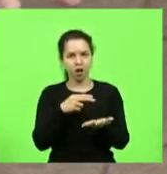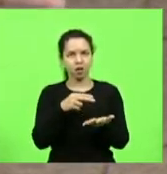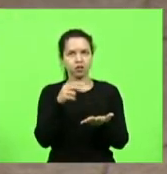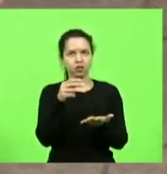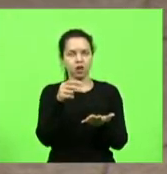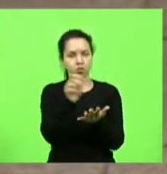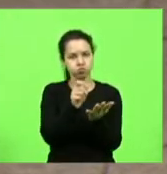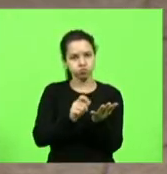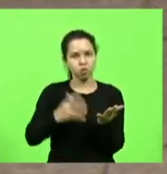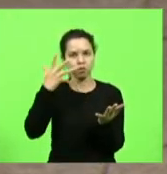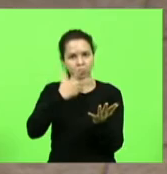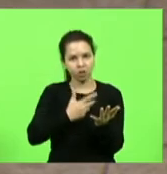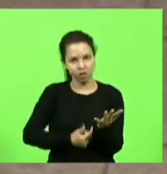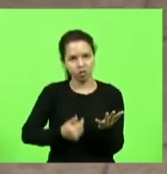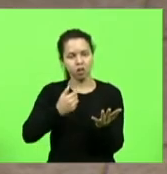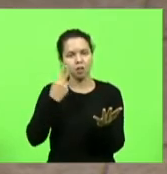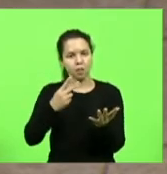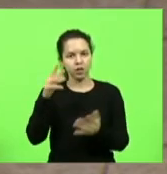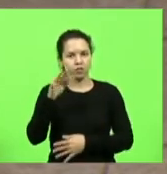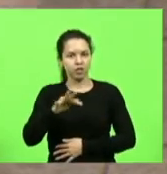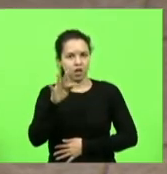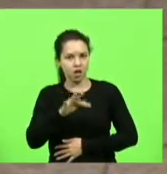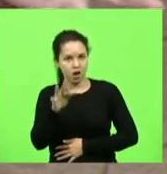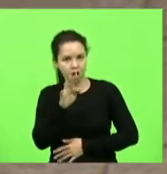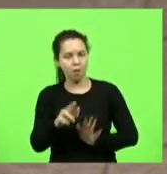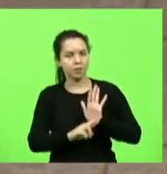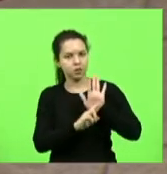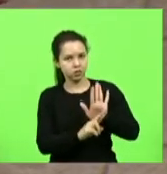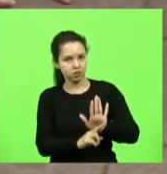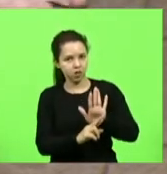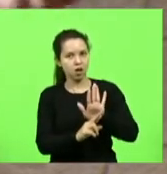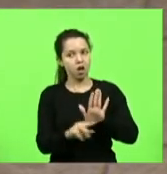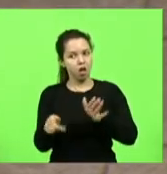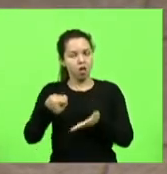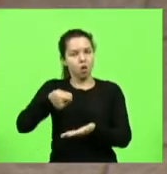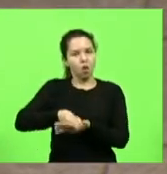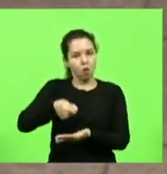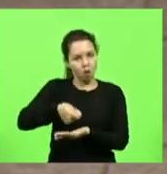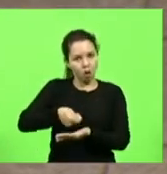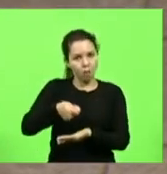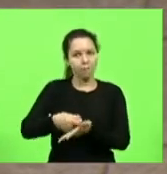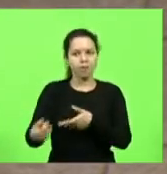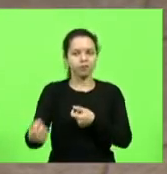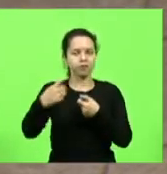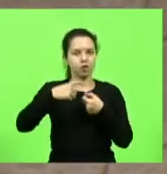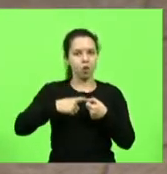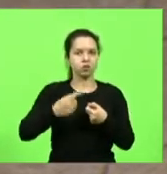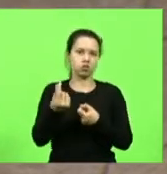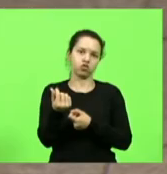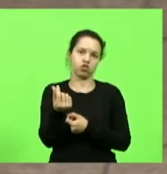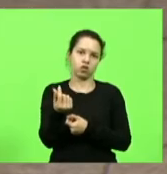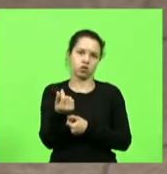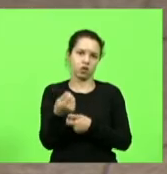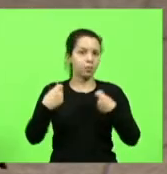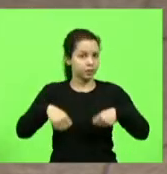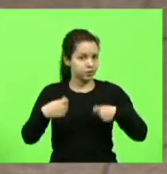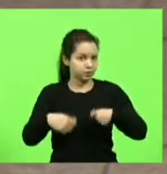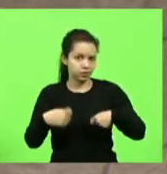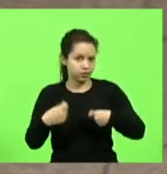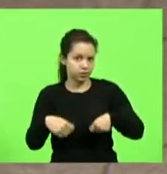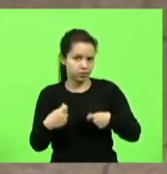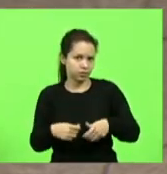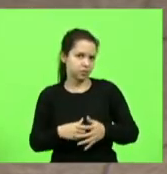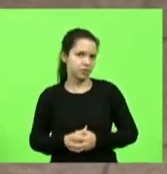Parlamento Federal, aos nossos representantes, para que cobrem em determinado momento a volta desses recursos. A realidade é essa, não pode